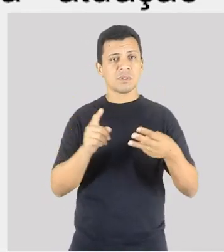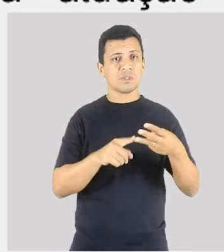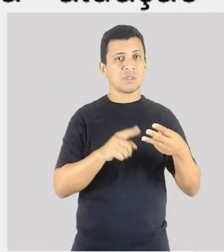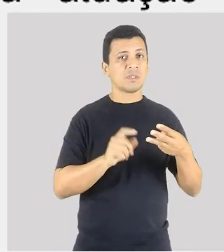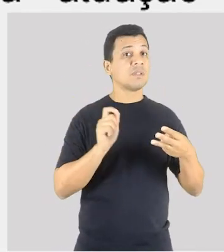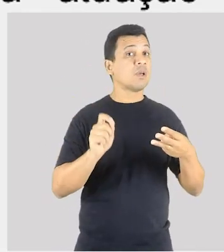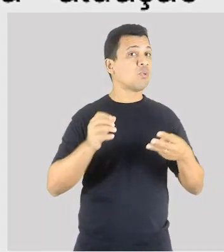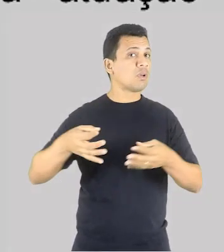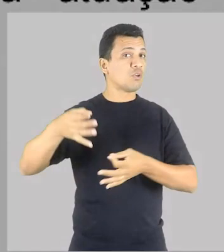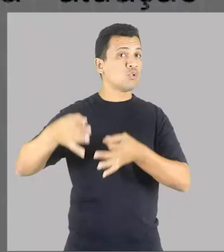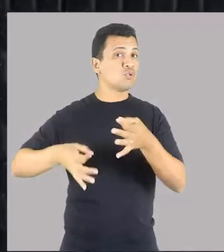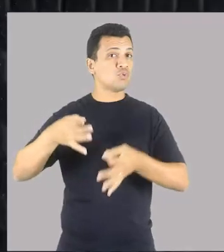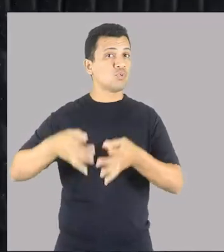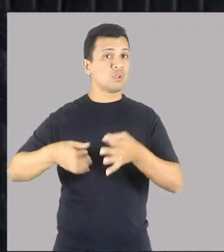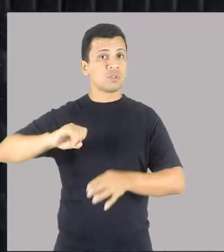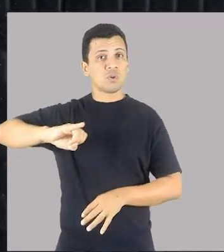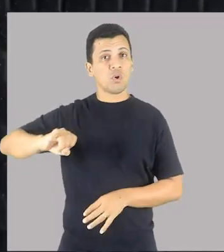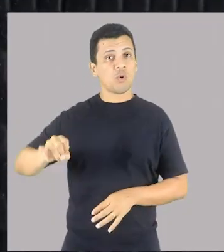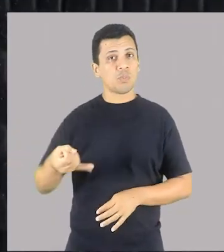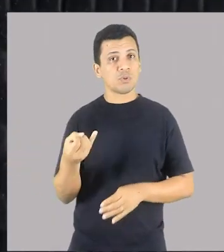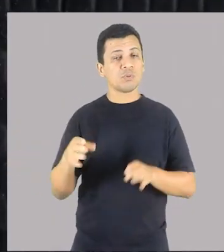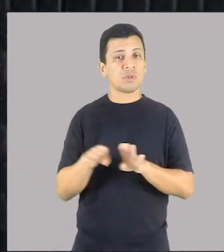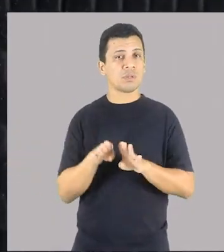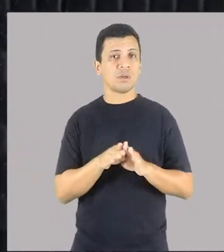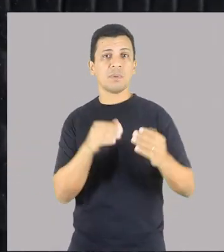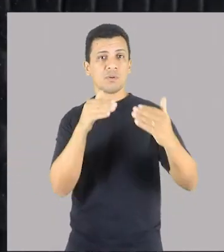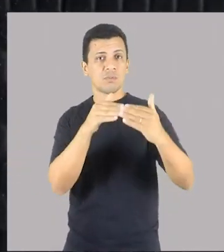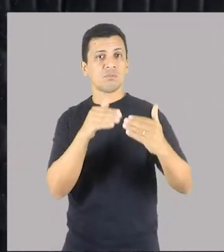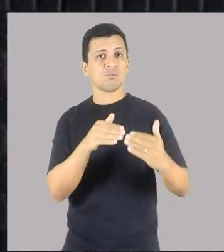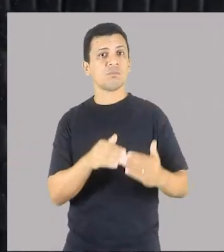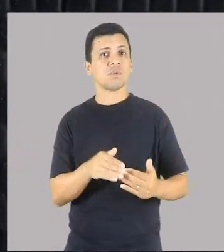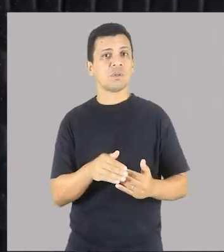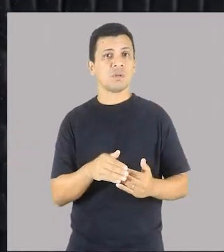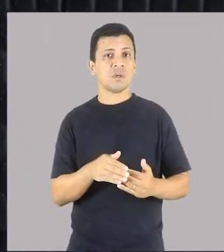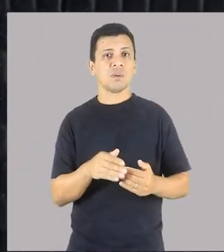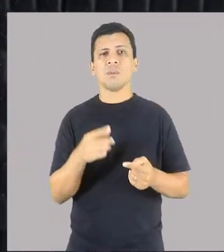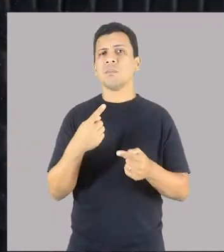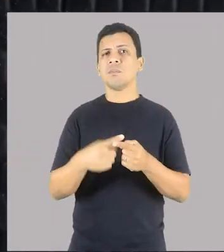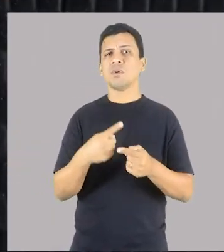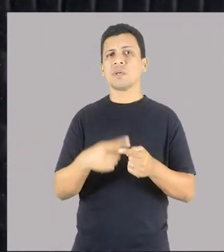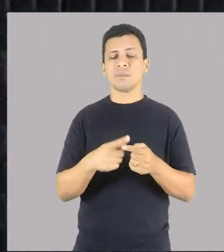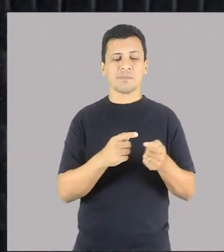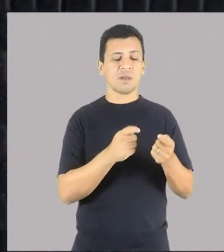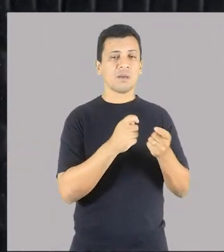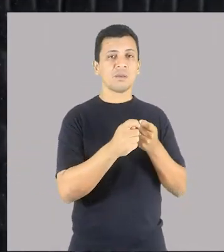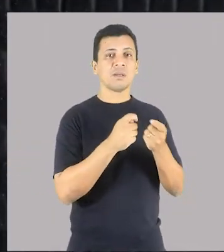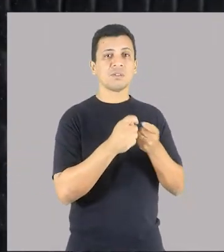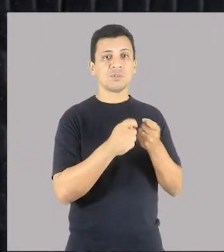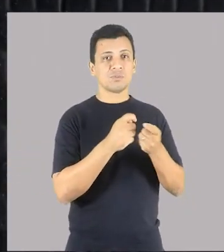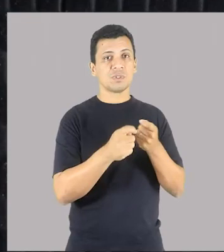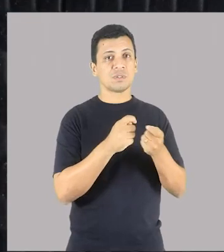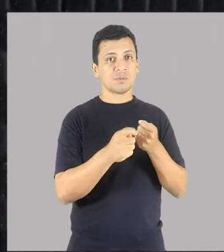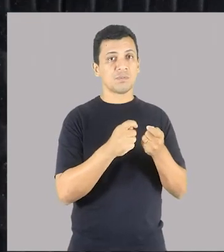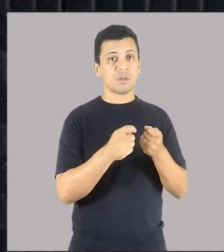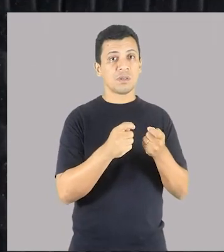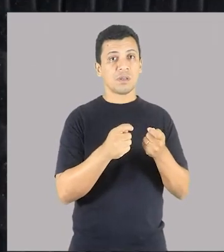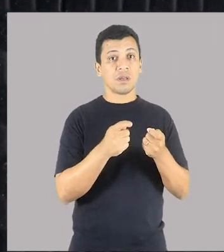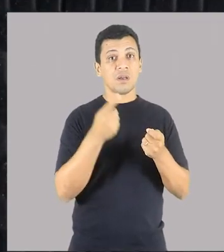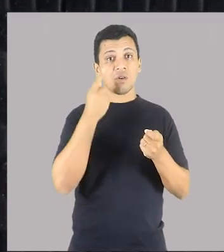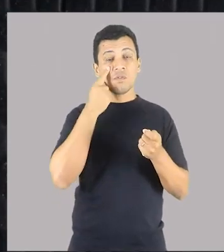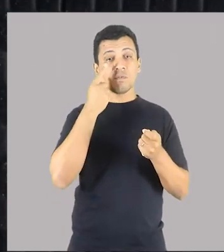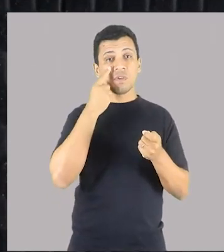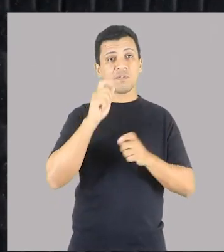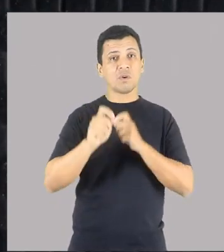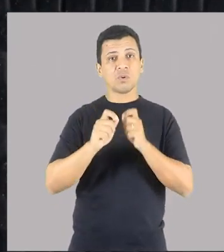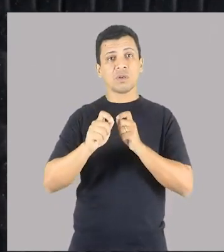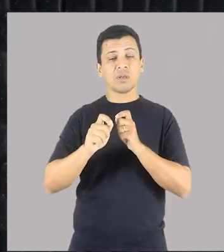juízo de oportunidade e conveniência, pois, apesar de a administração, como veremos ali no